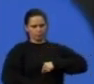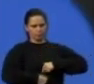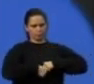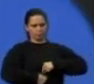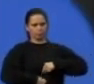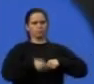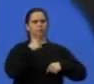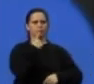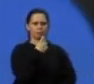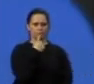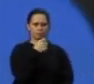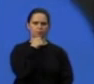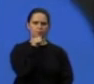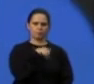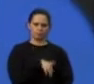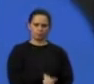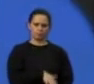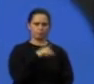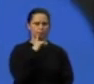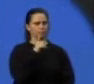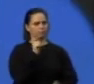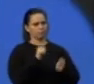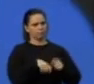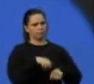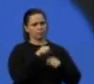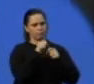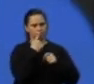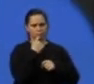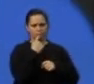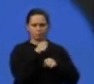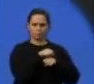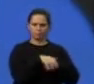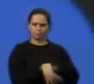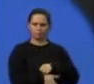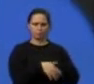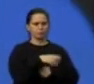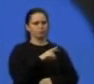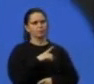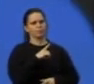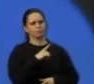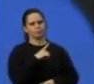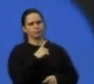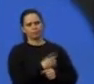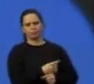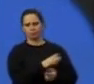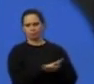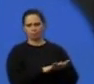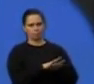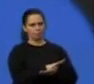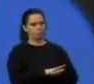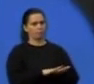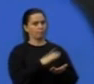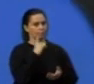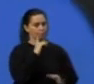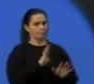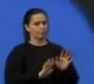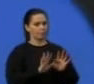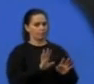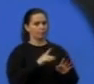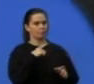comportam sangramentos, podendo levar a choque hemorrágico se não detectados a tempo.